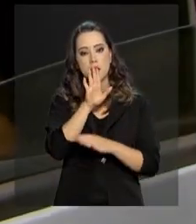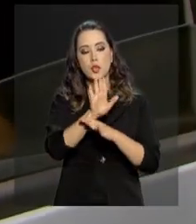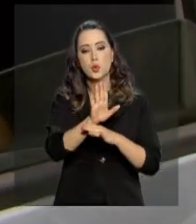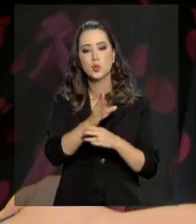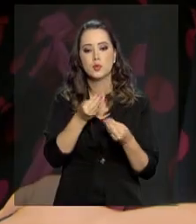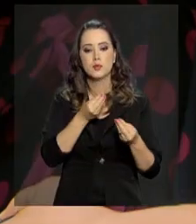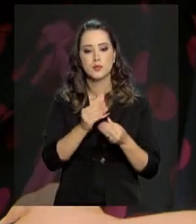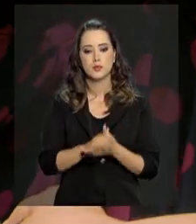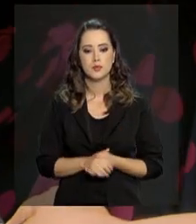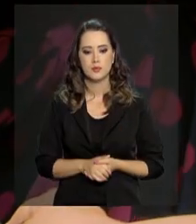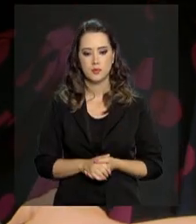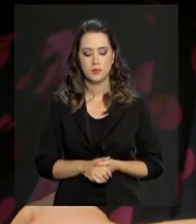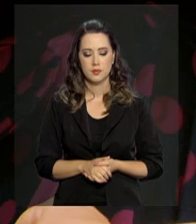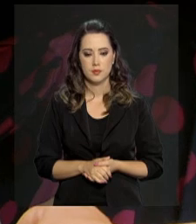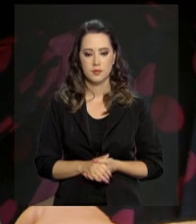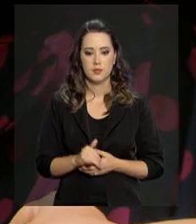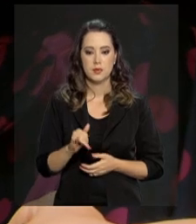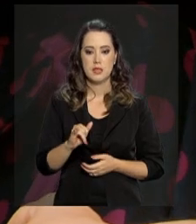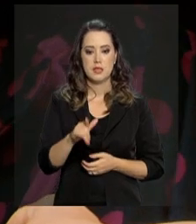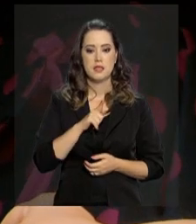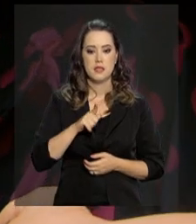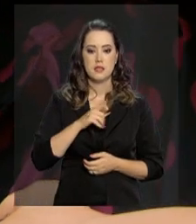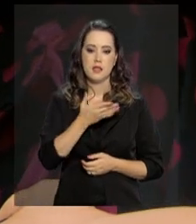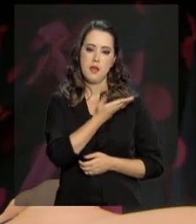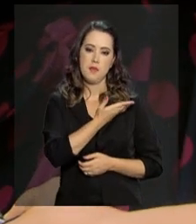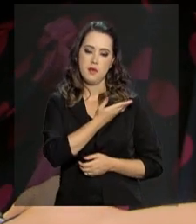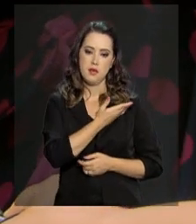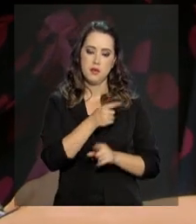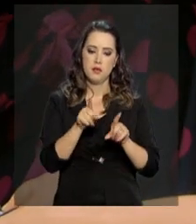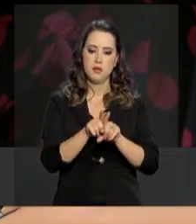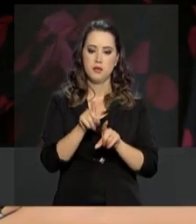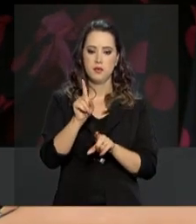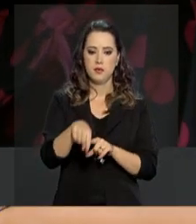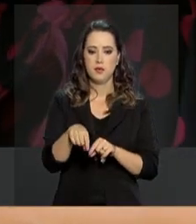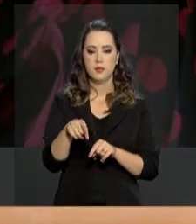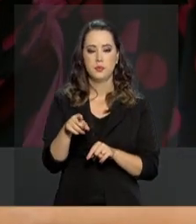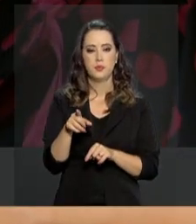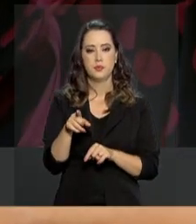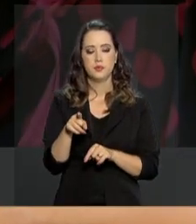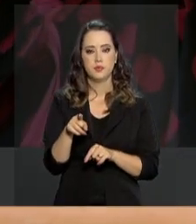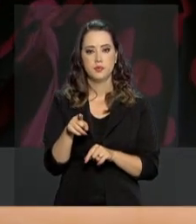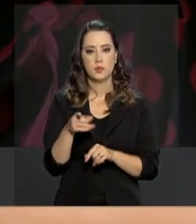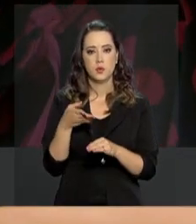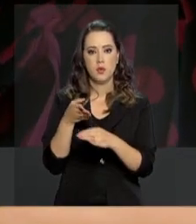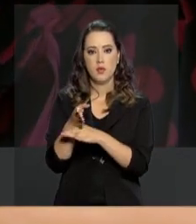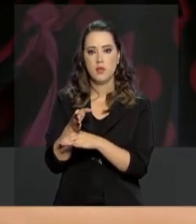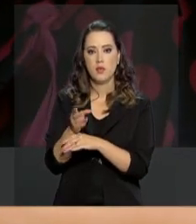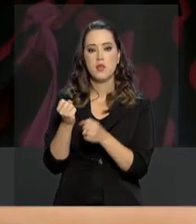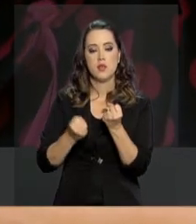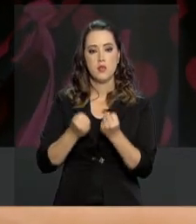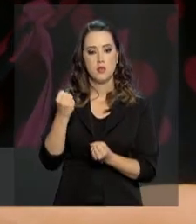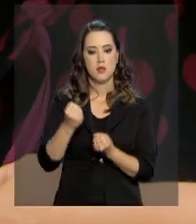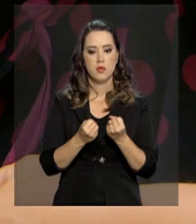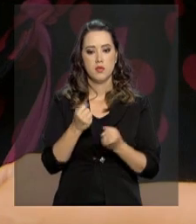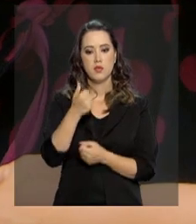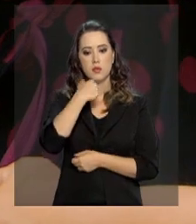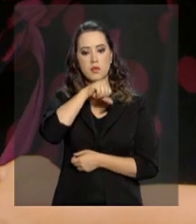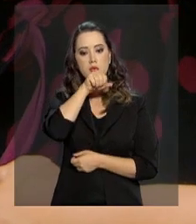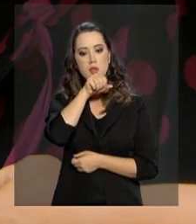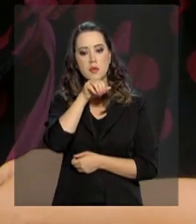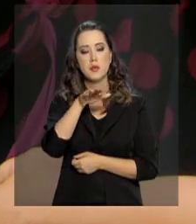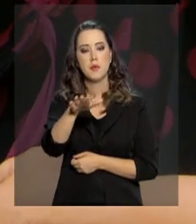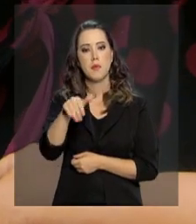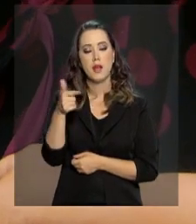alice enquanto quem é linda e no meu carro a mãe